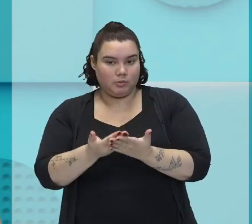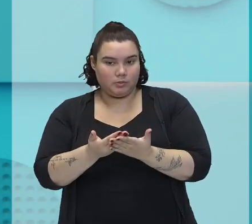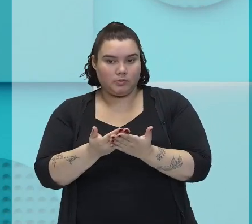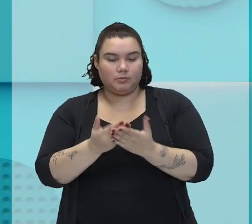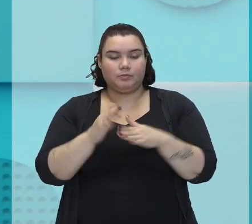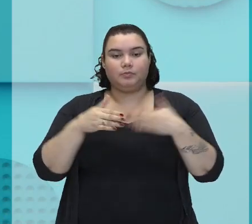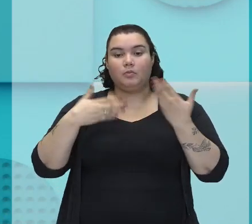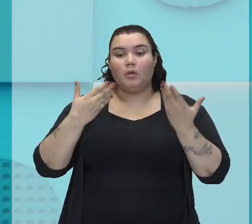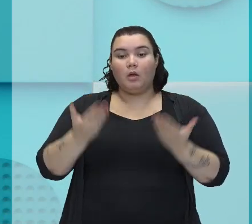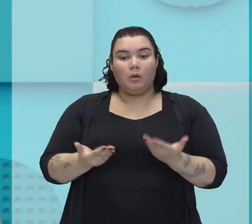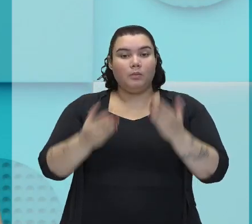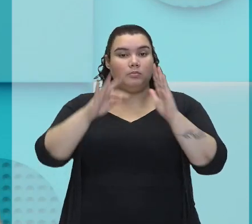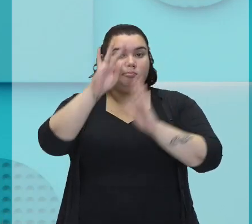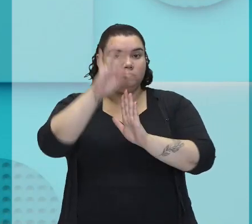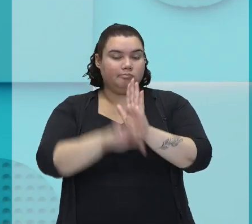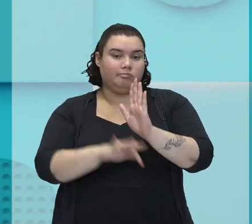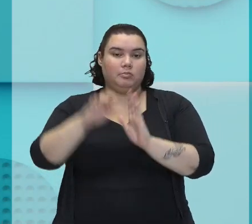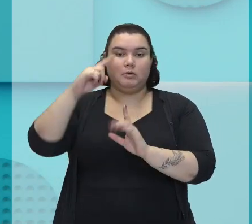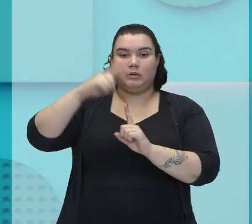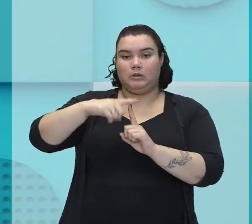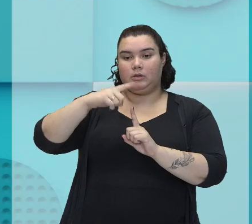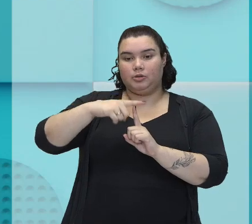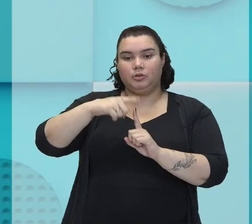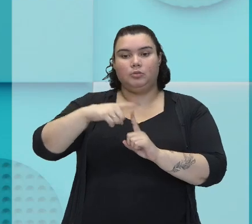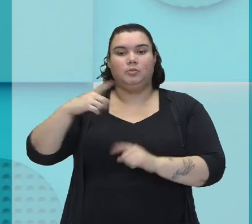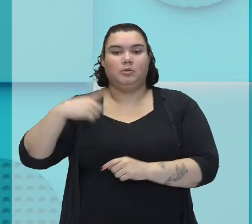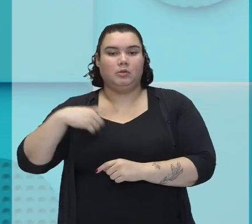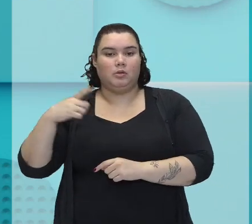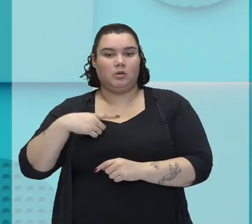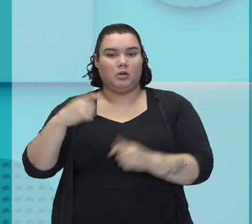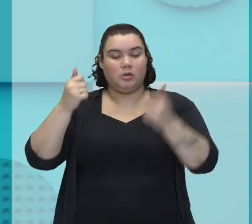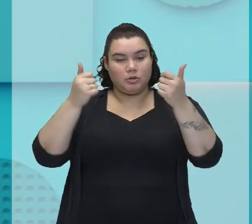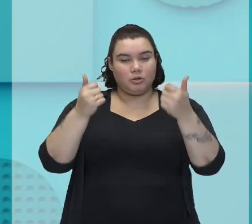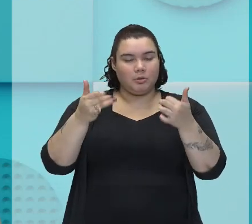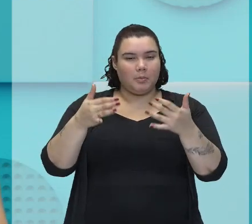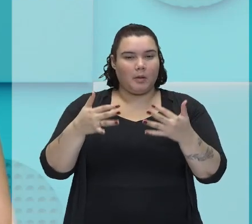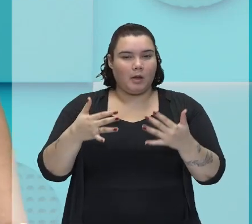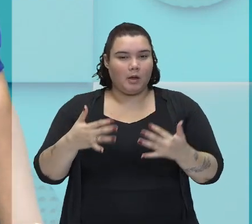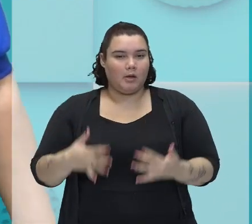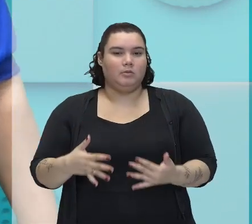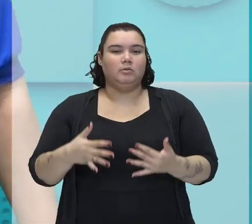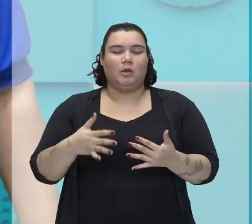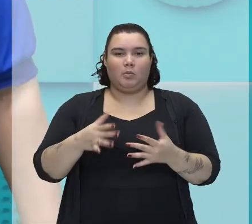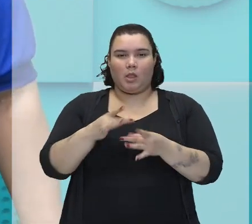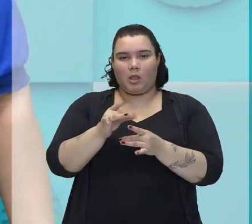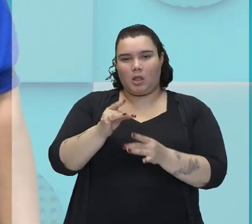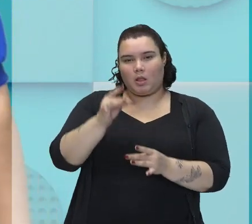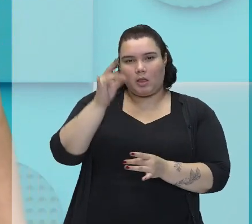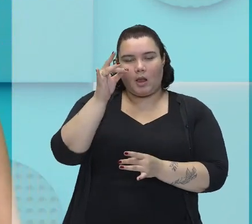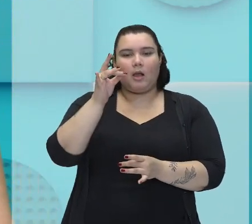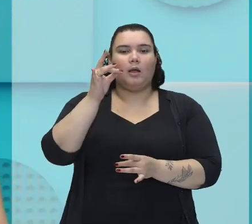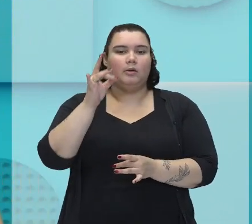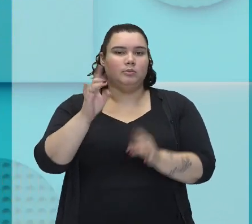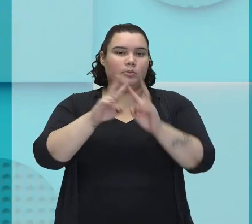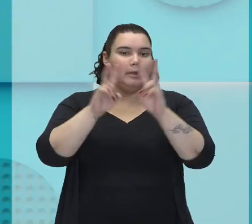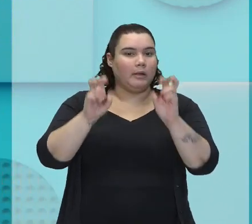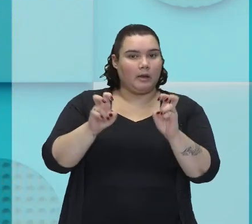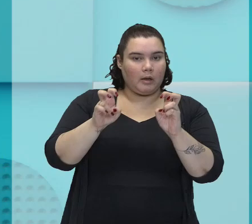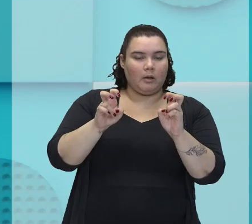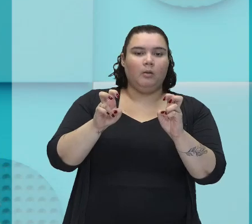de texto que materializa uma explicação de um determinado tema,